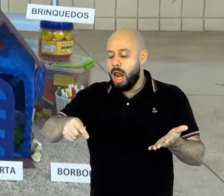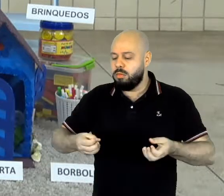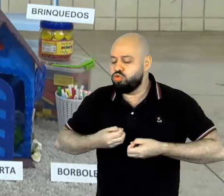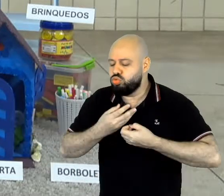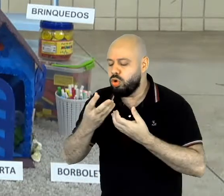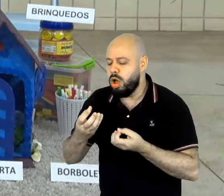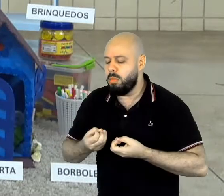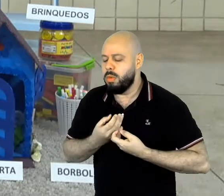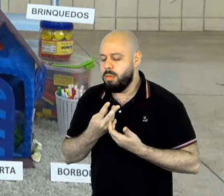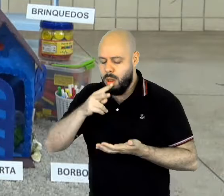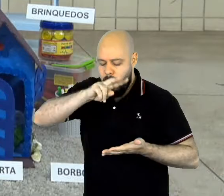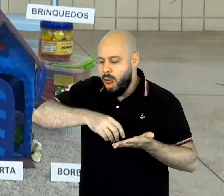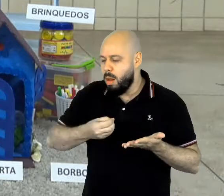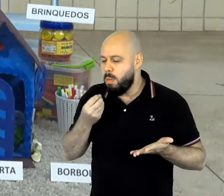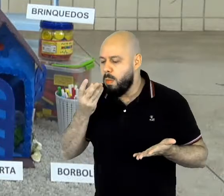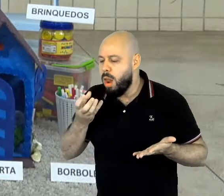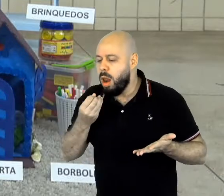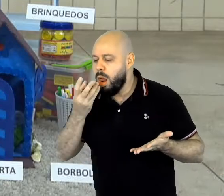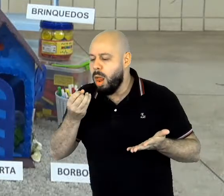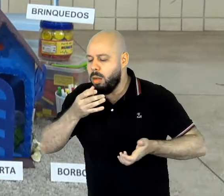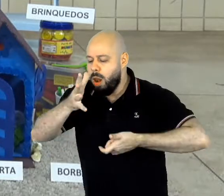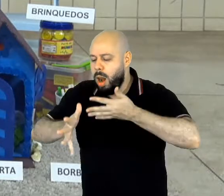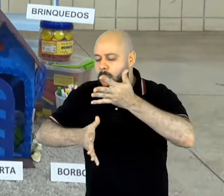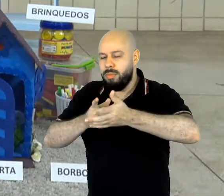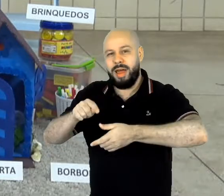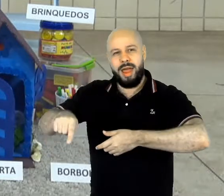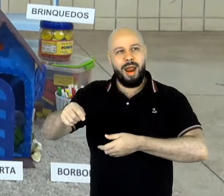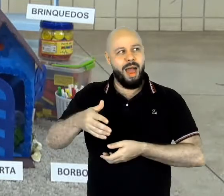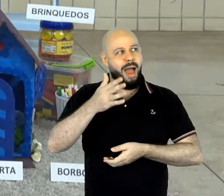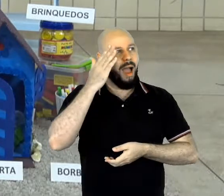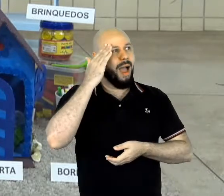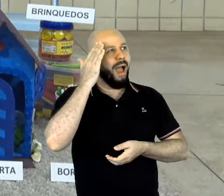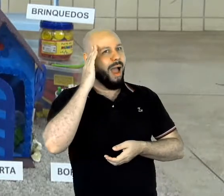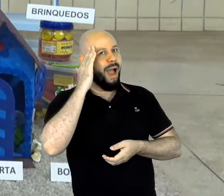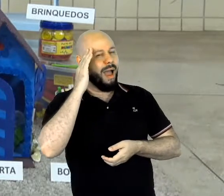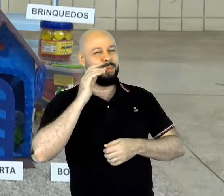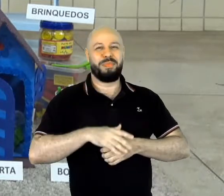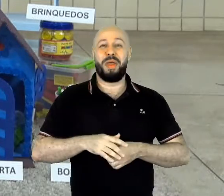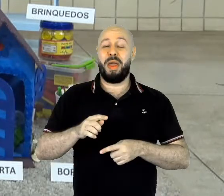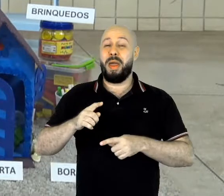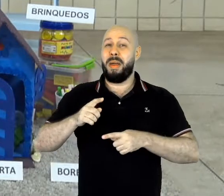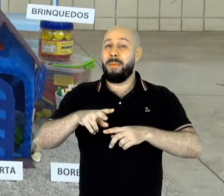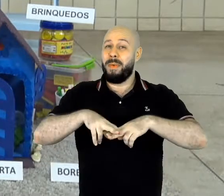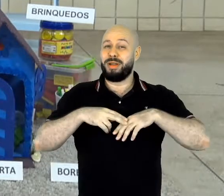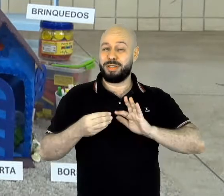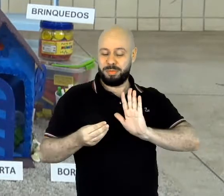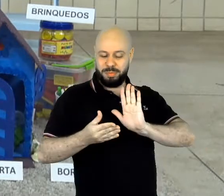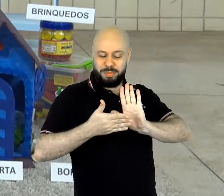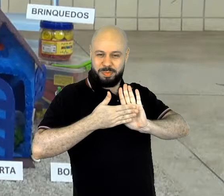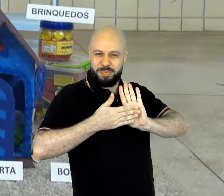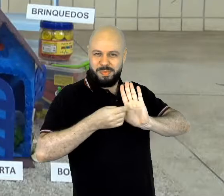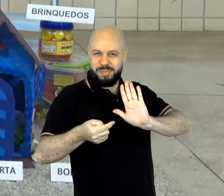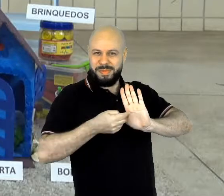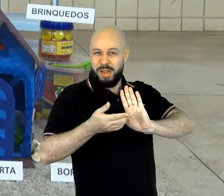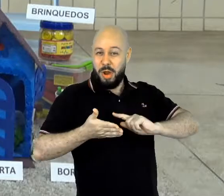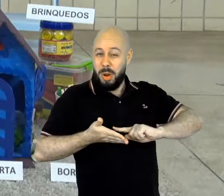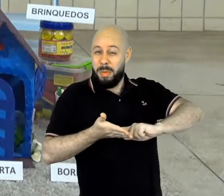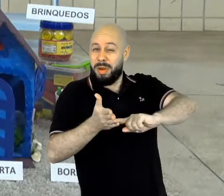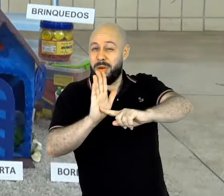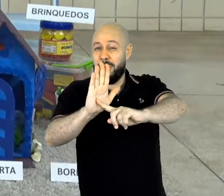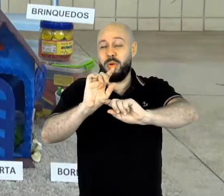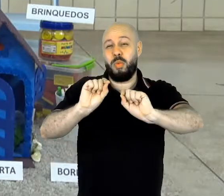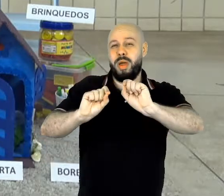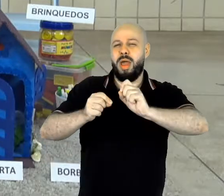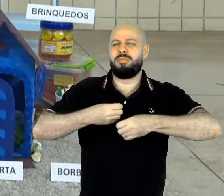criança. Não é fácil? Por isso mesmo que a nossa primeira proposta de hoje, nós iremos apresentar para vocês uma